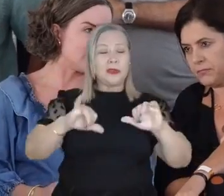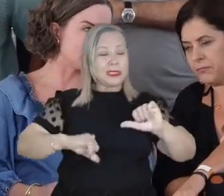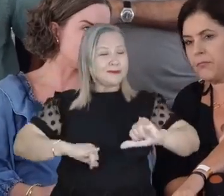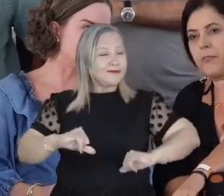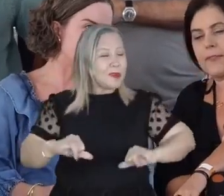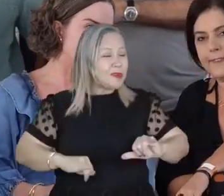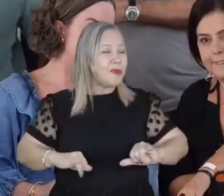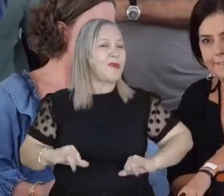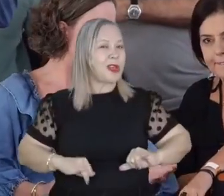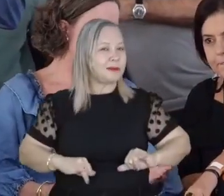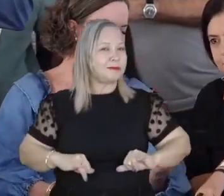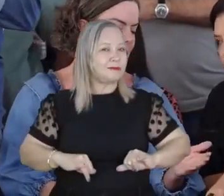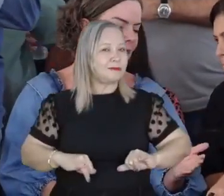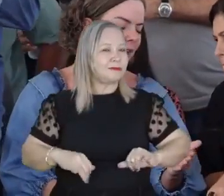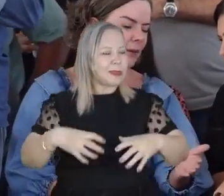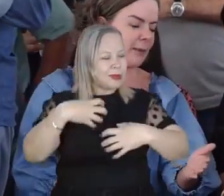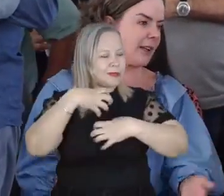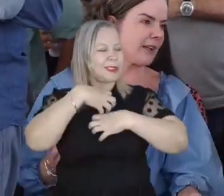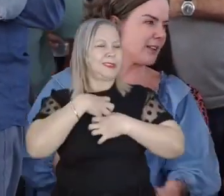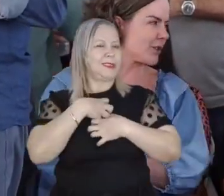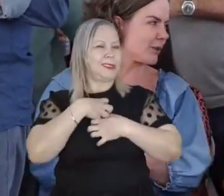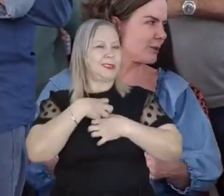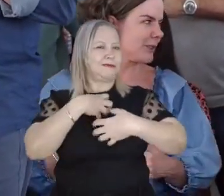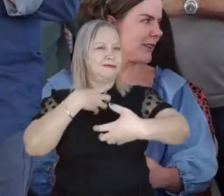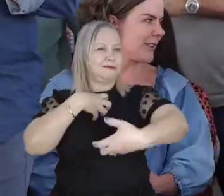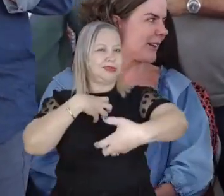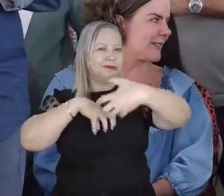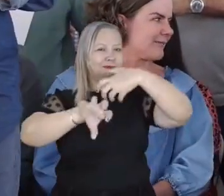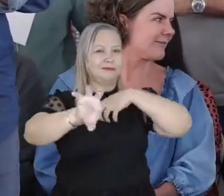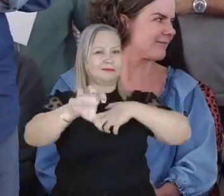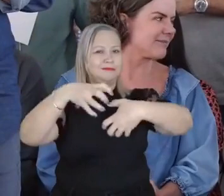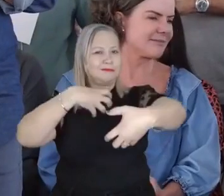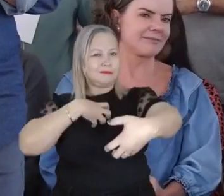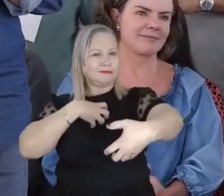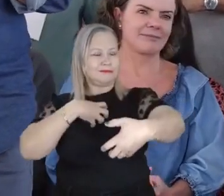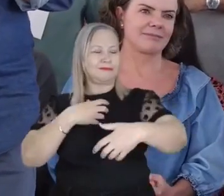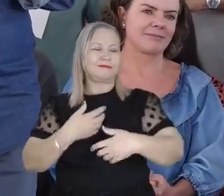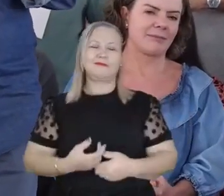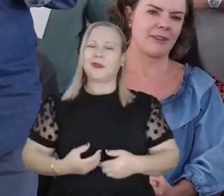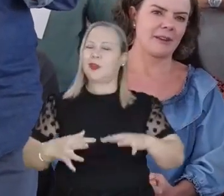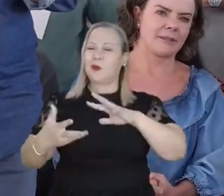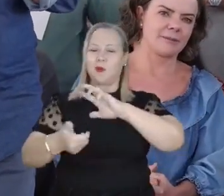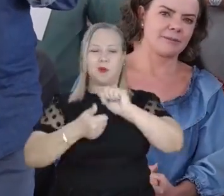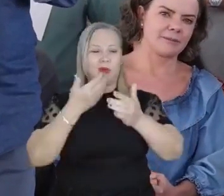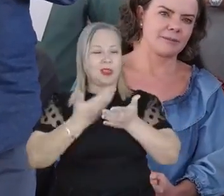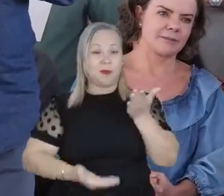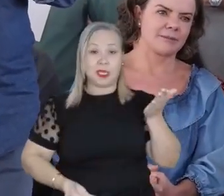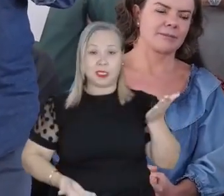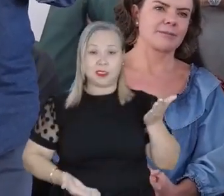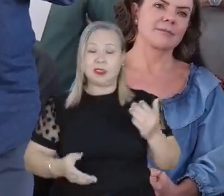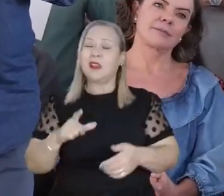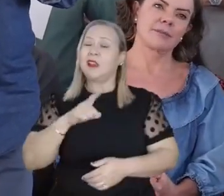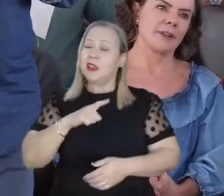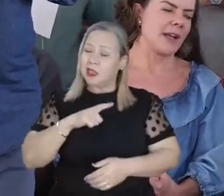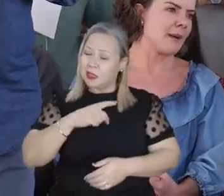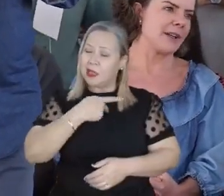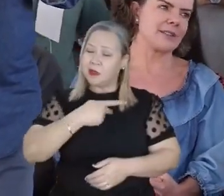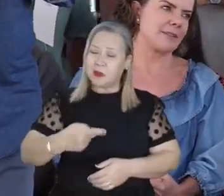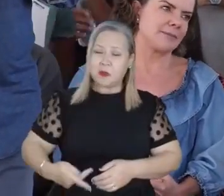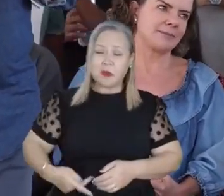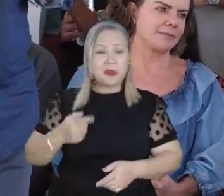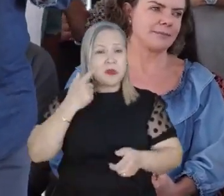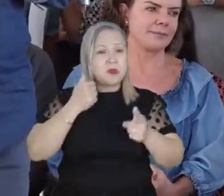está desgraçado. Nós temos um presidente que não chorou uma lágrima por 640